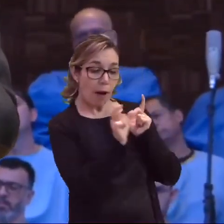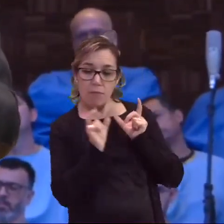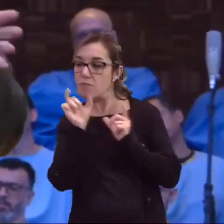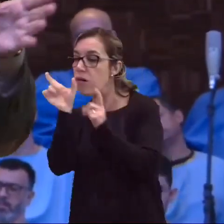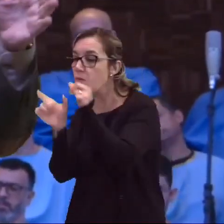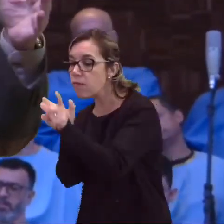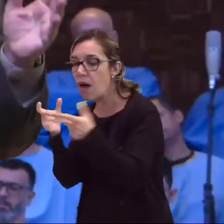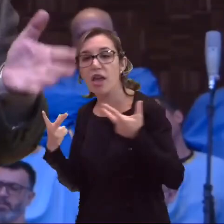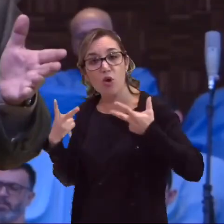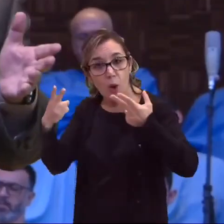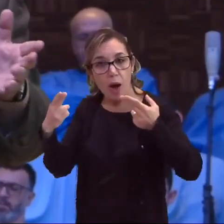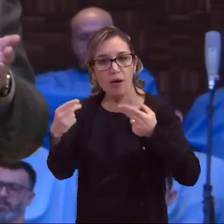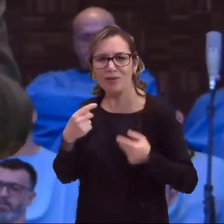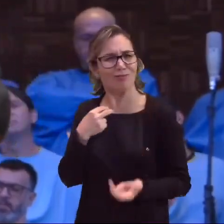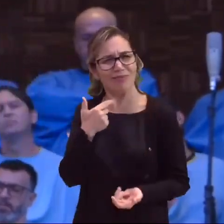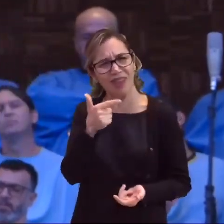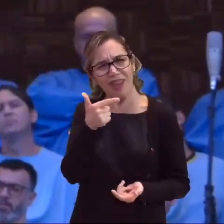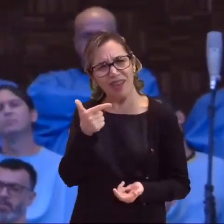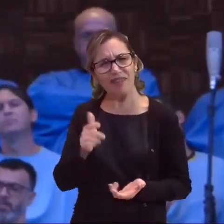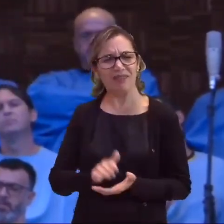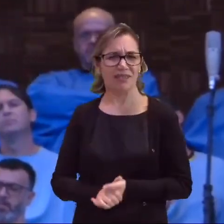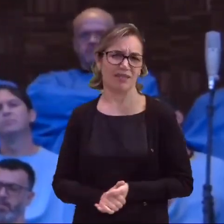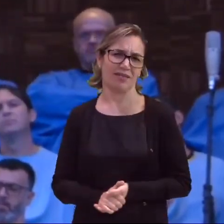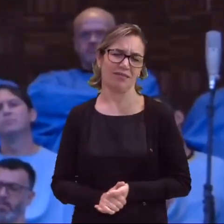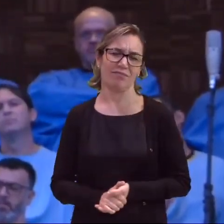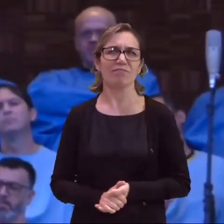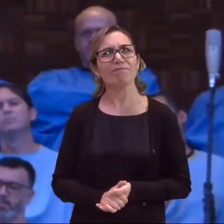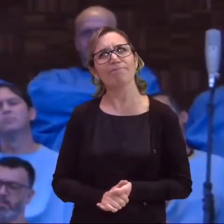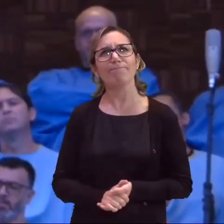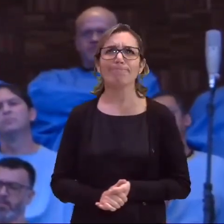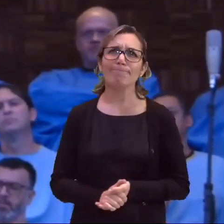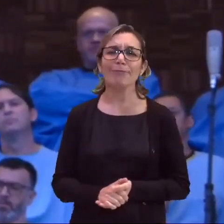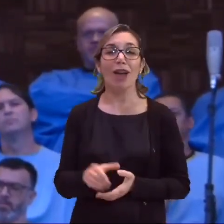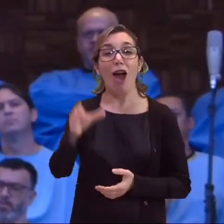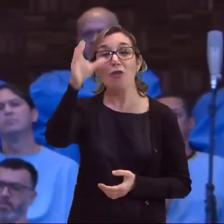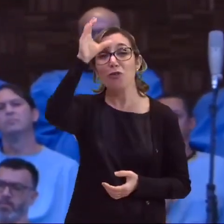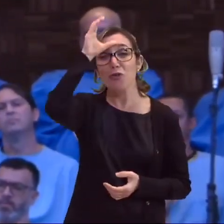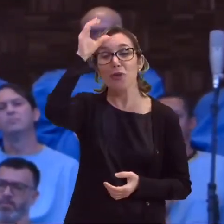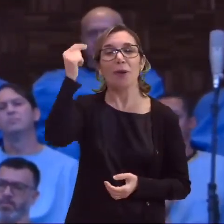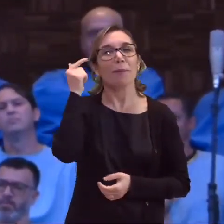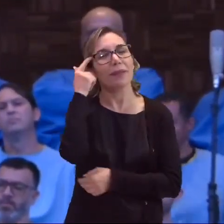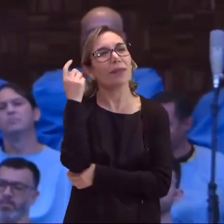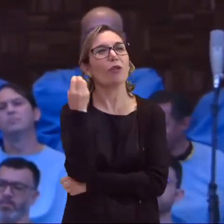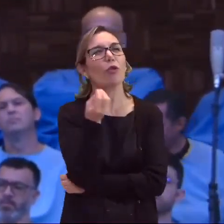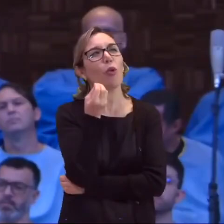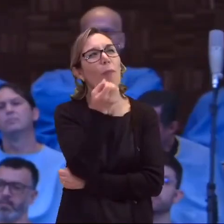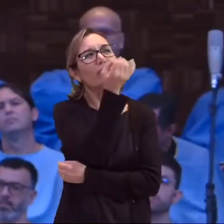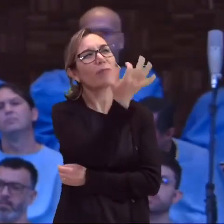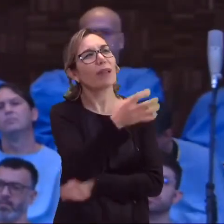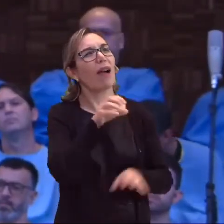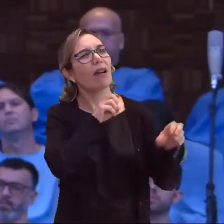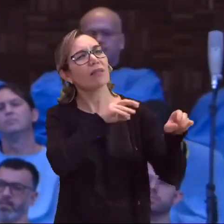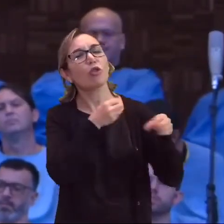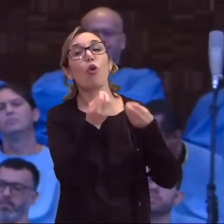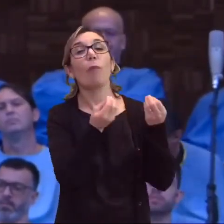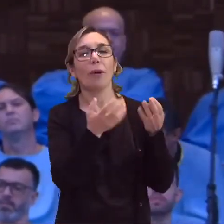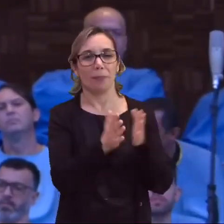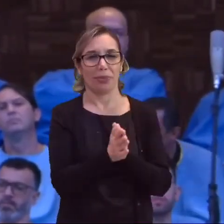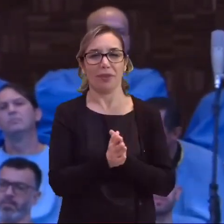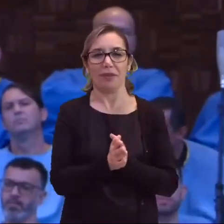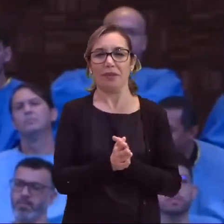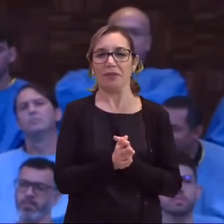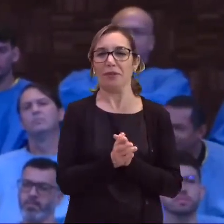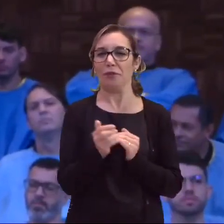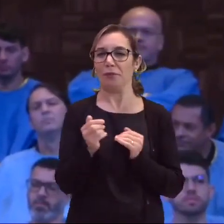disse assim olha você pode pegar esse cheque naquele tempo usava cheque né Agora é só fixa então a gente não conhece mais né então